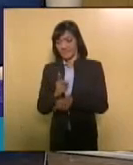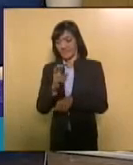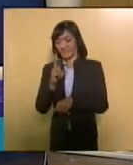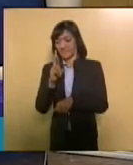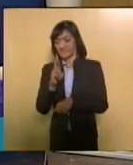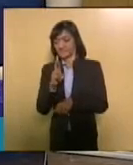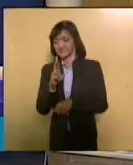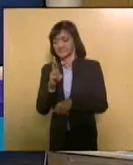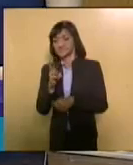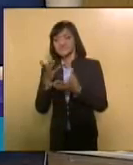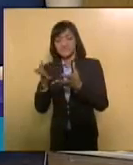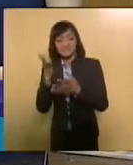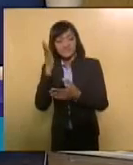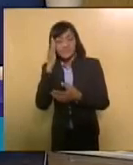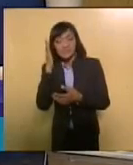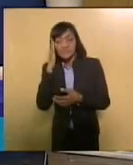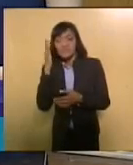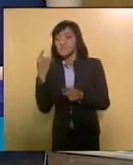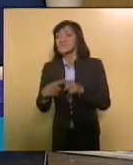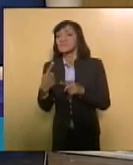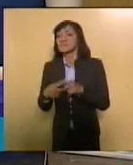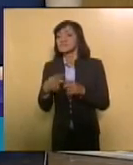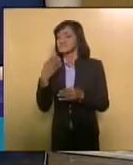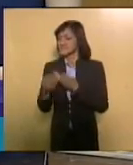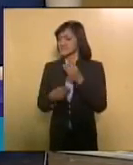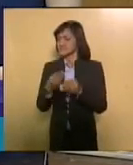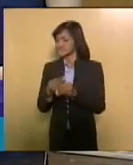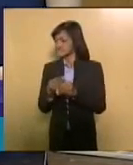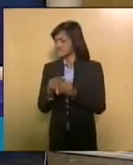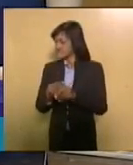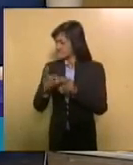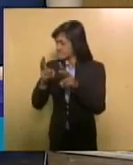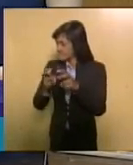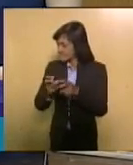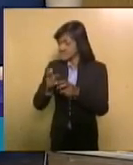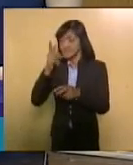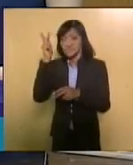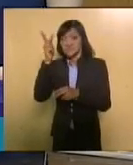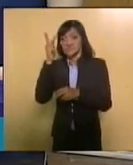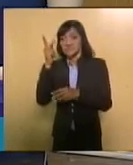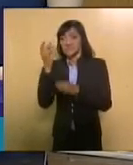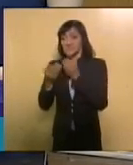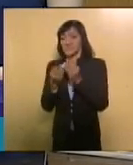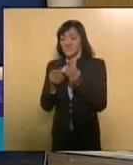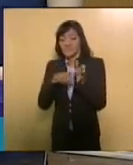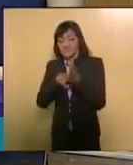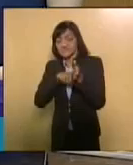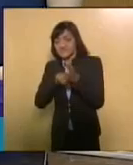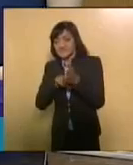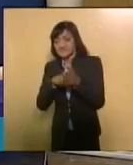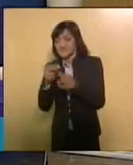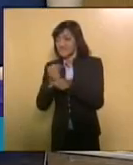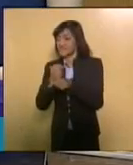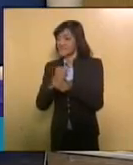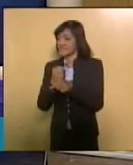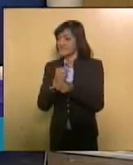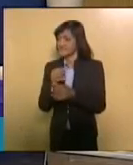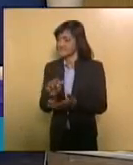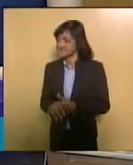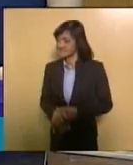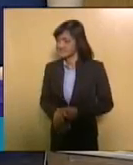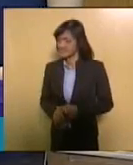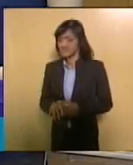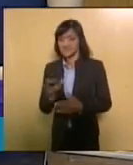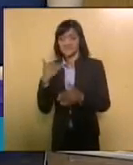entender Por que a gente como é que a gente conseguiu trilhar essa trajetória de alta dos homicídios durante tantos anos e sempre